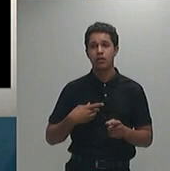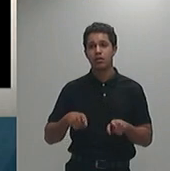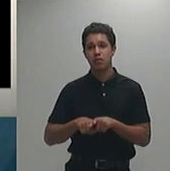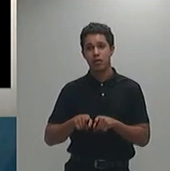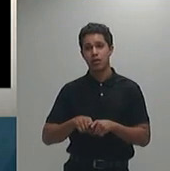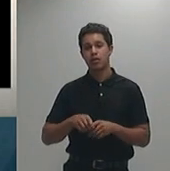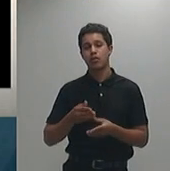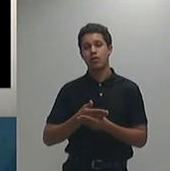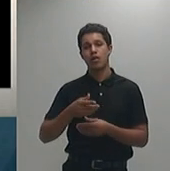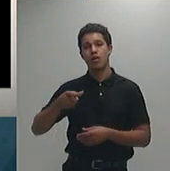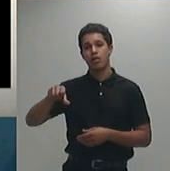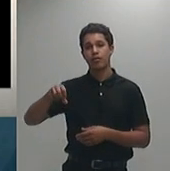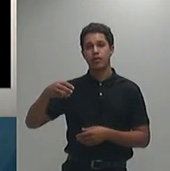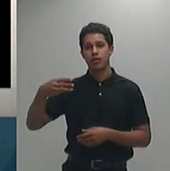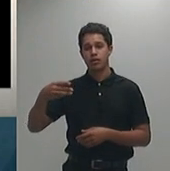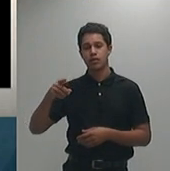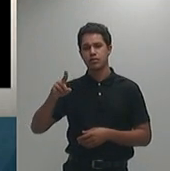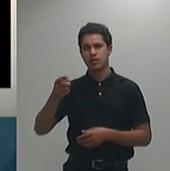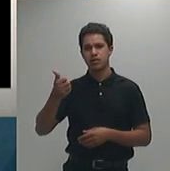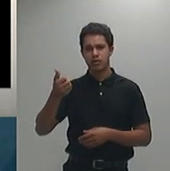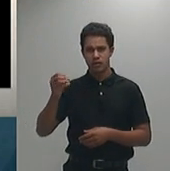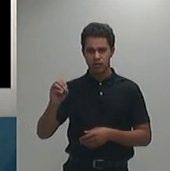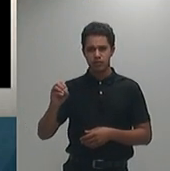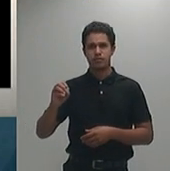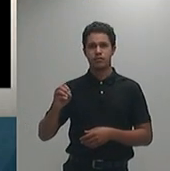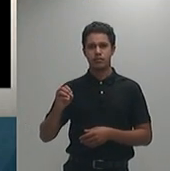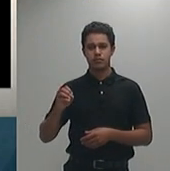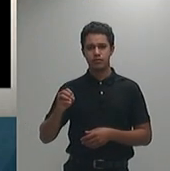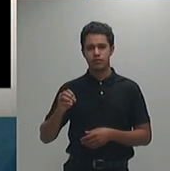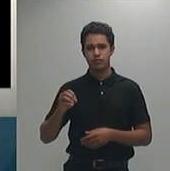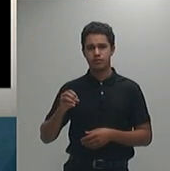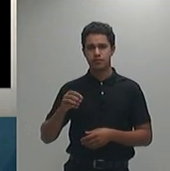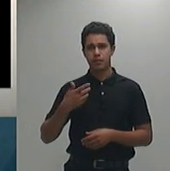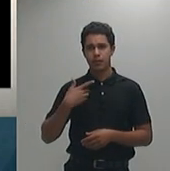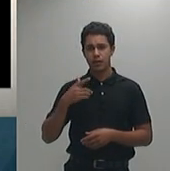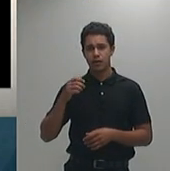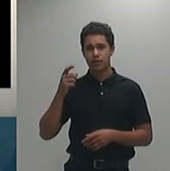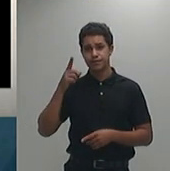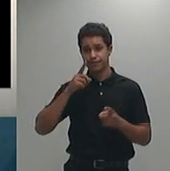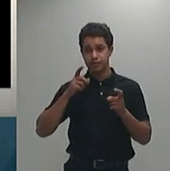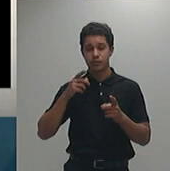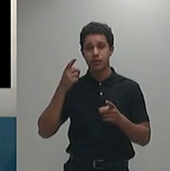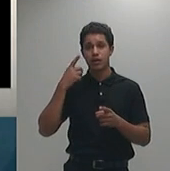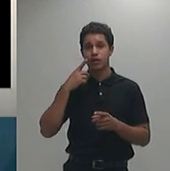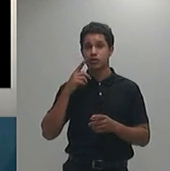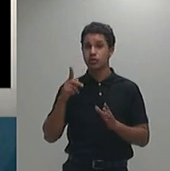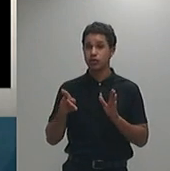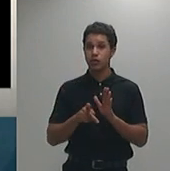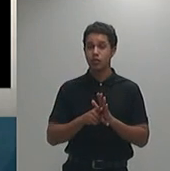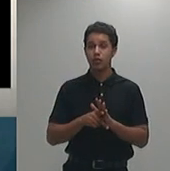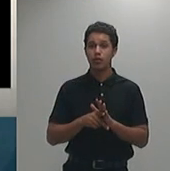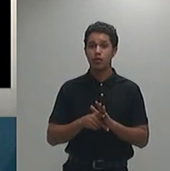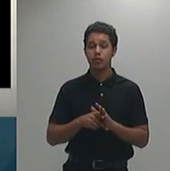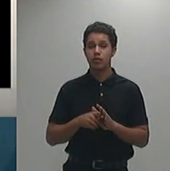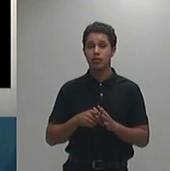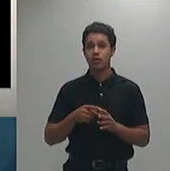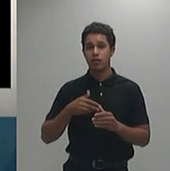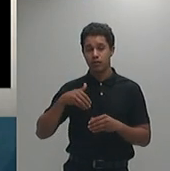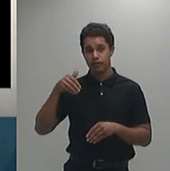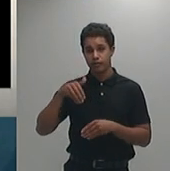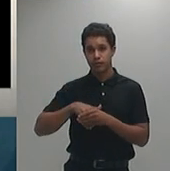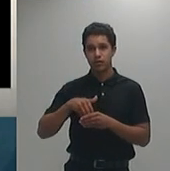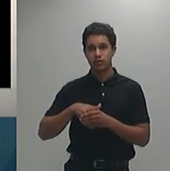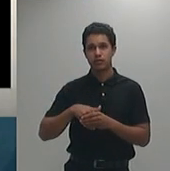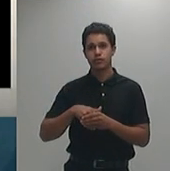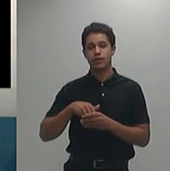110 na expectativa de que o culto e proficiente voto liminar